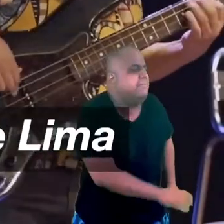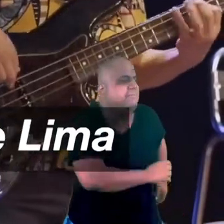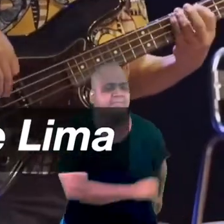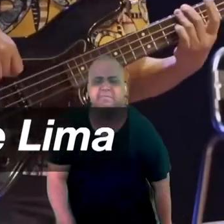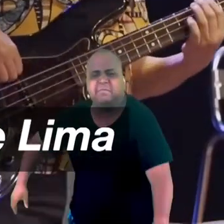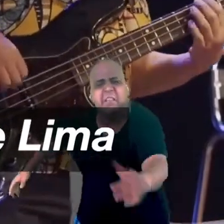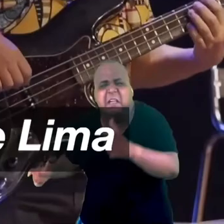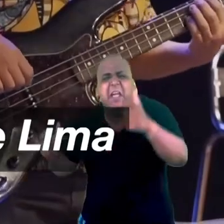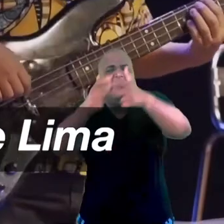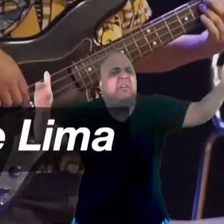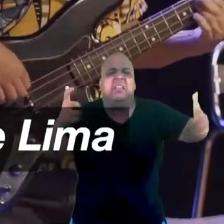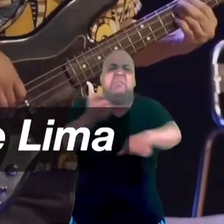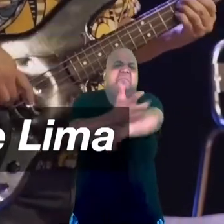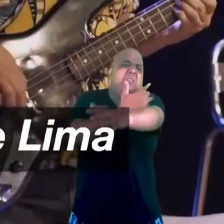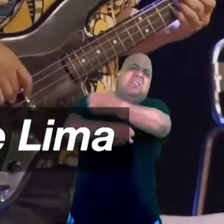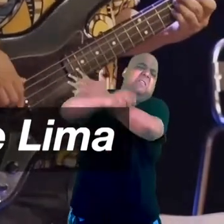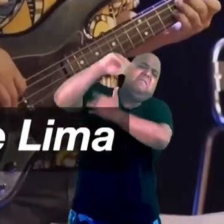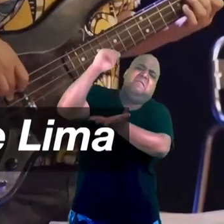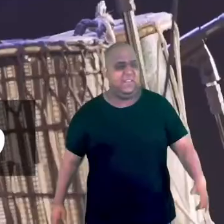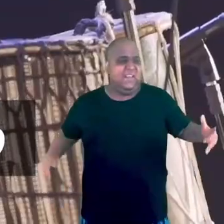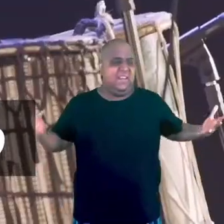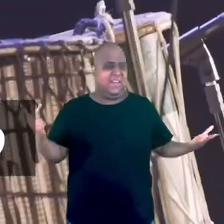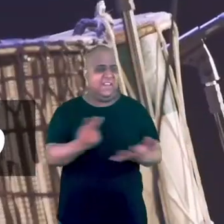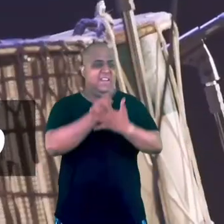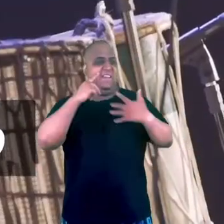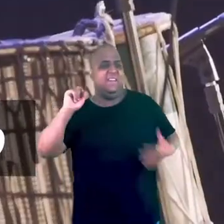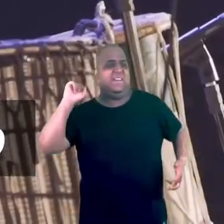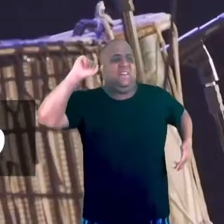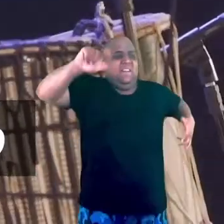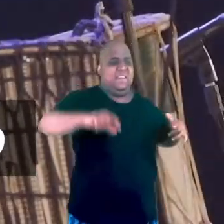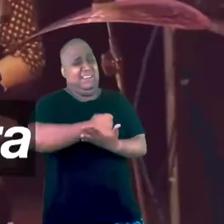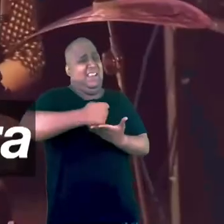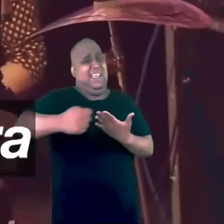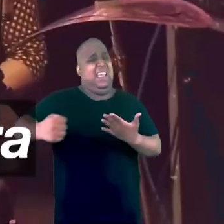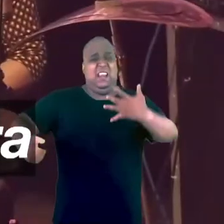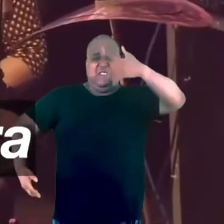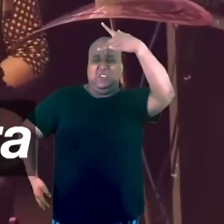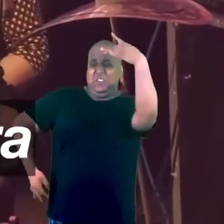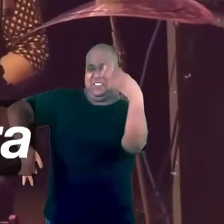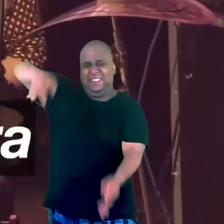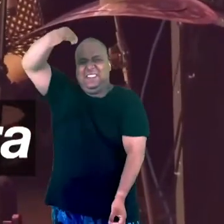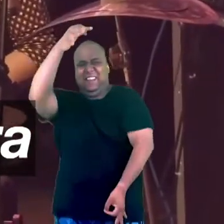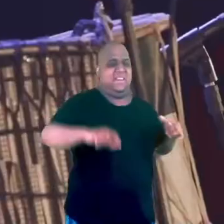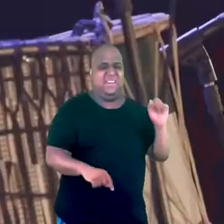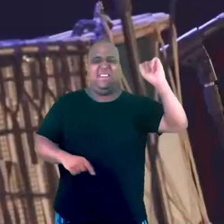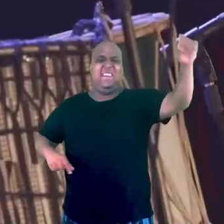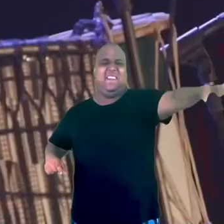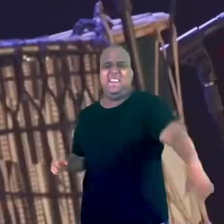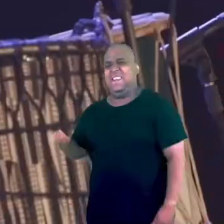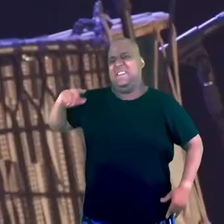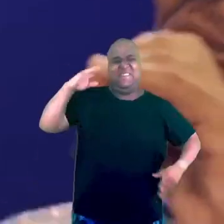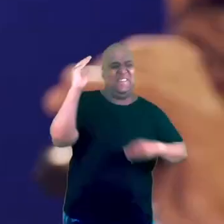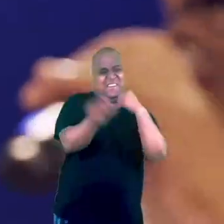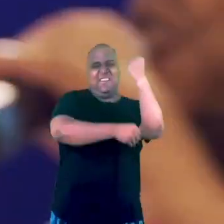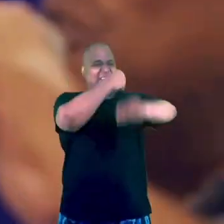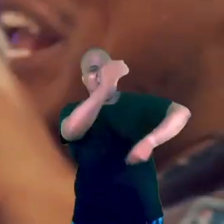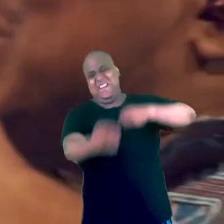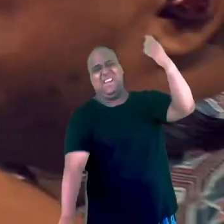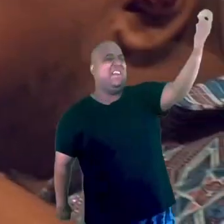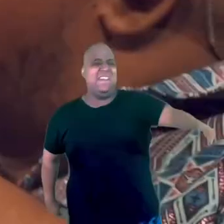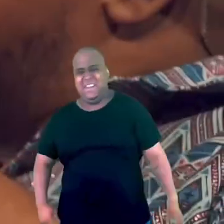Crioula acontece no Teatro Mário Lago, sábado, às 5h30 da tarde. E é de graça, não dá pra perder.